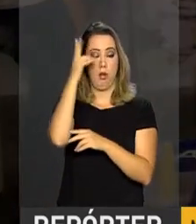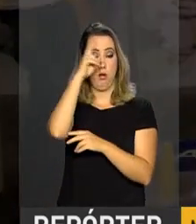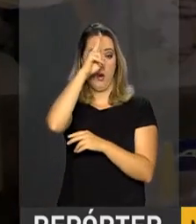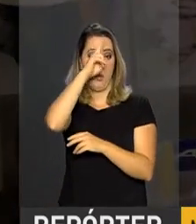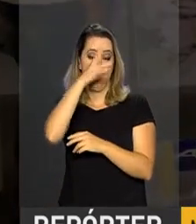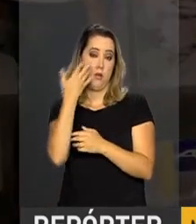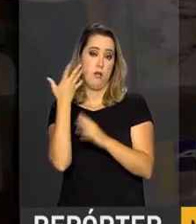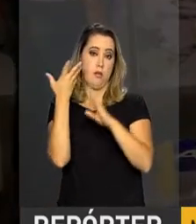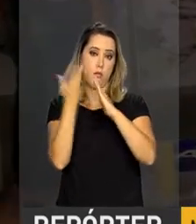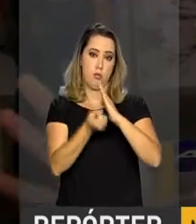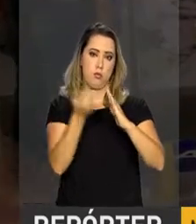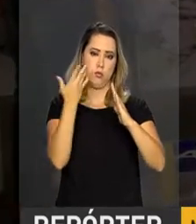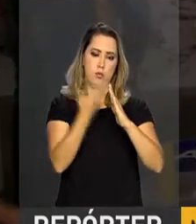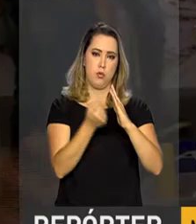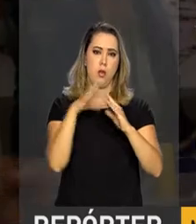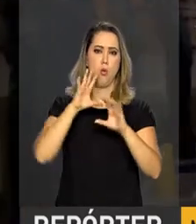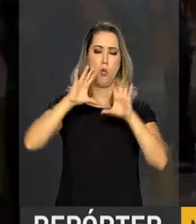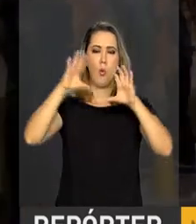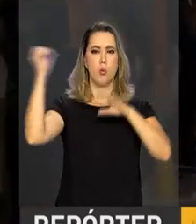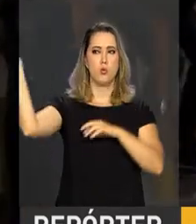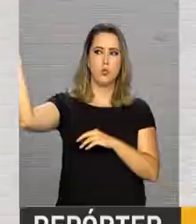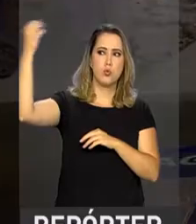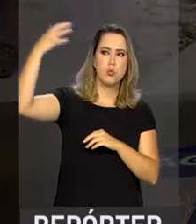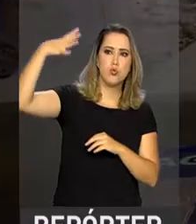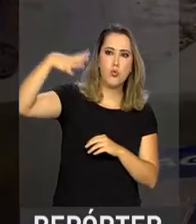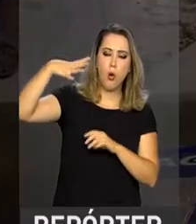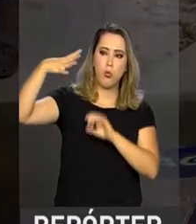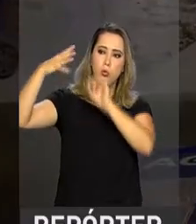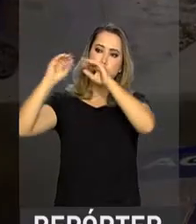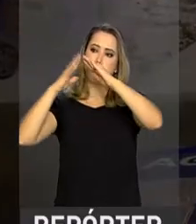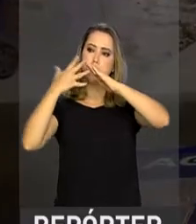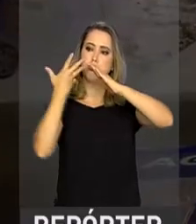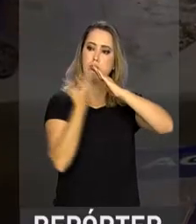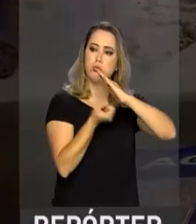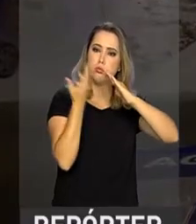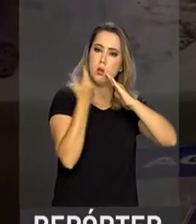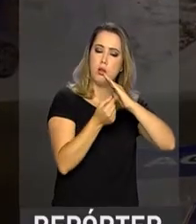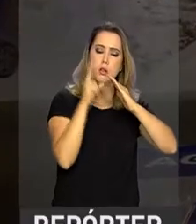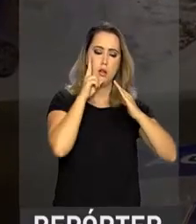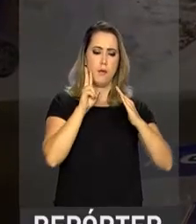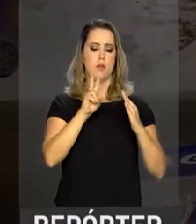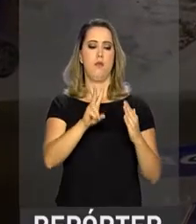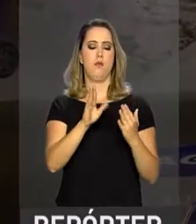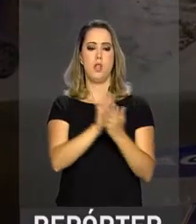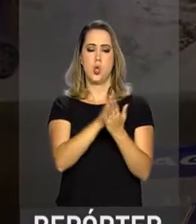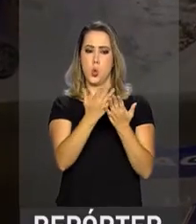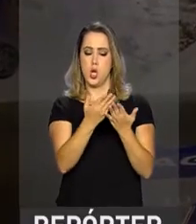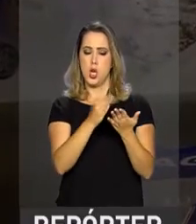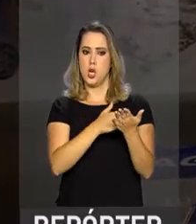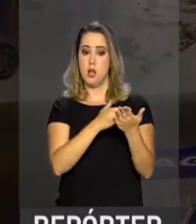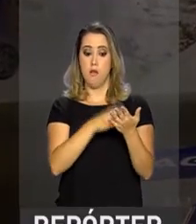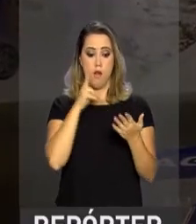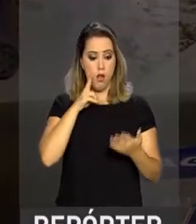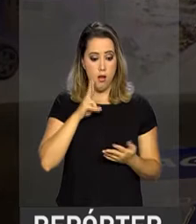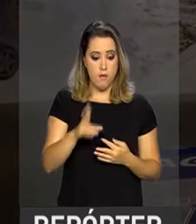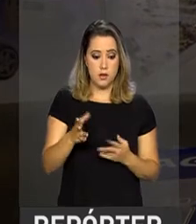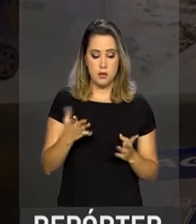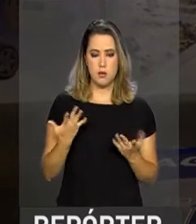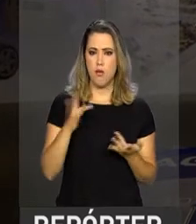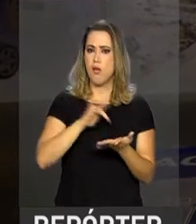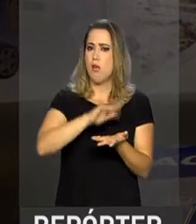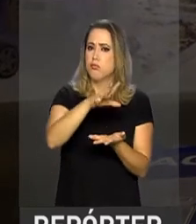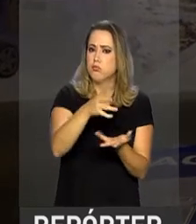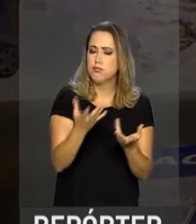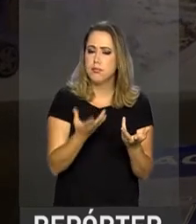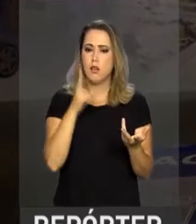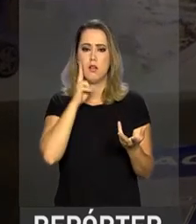elas acumulam energia solar para funcionar. Você só vê isso daí nos livros. Aí você vê a maquete e você fica assim,